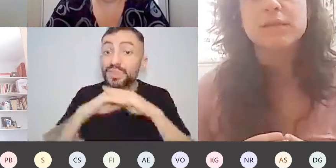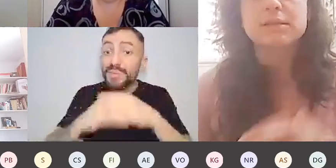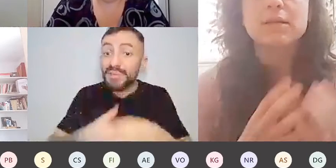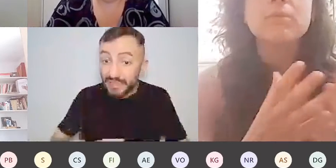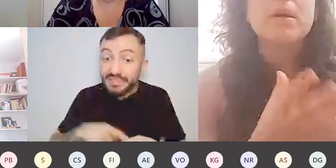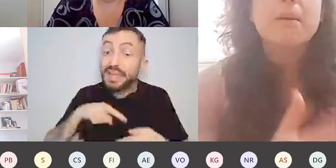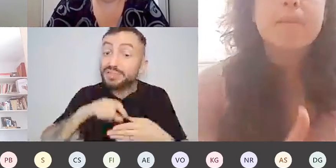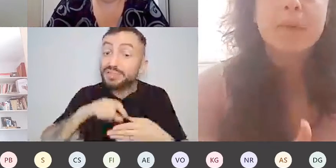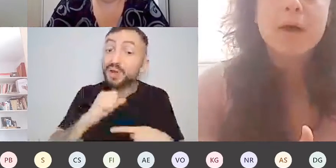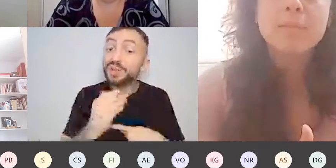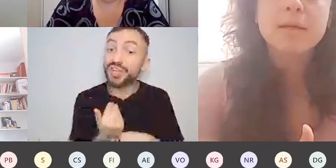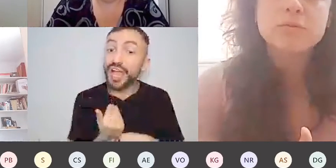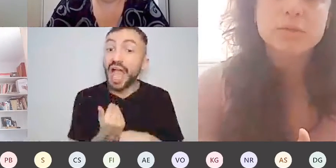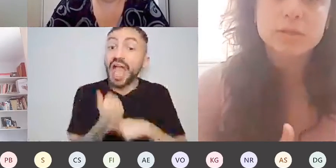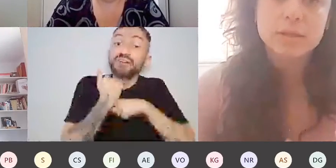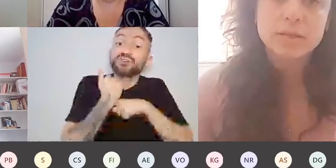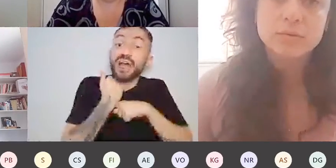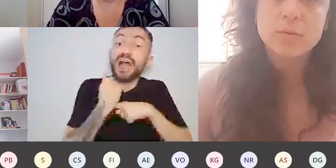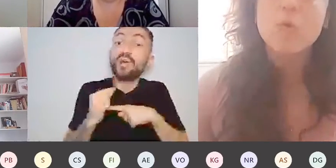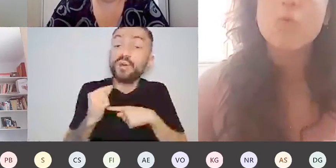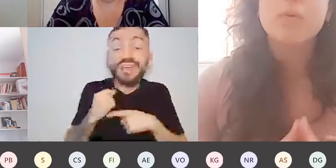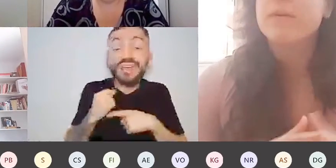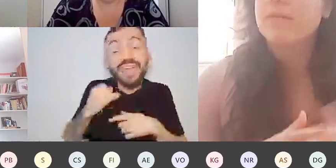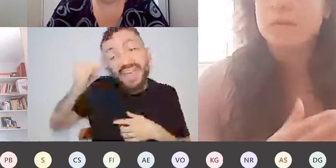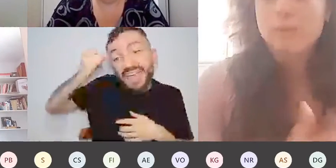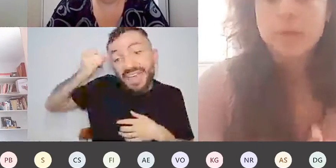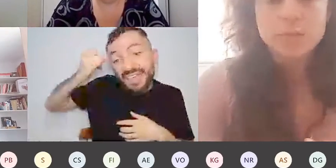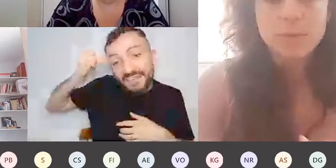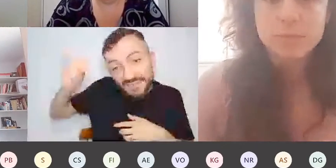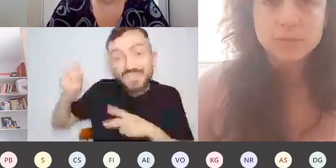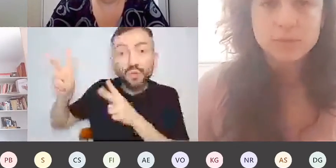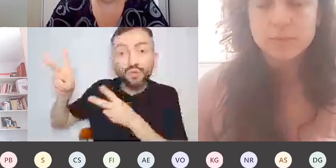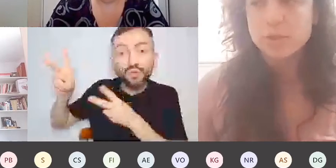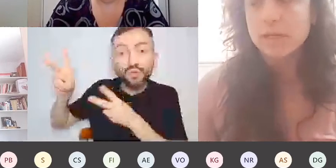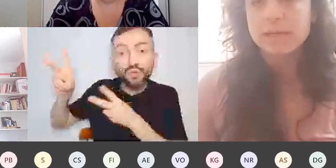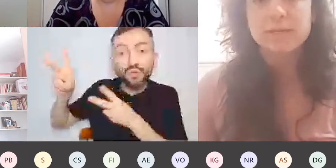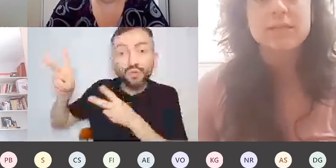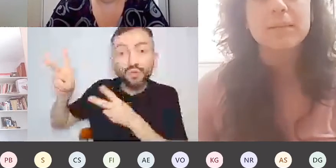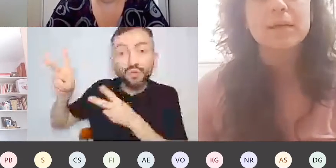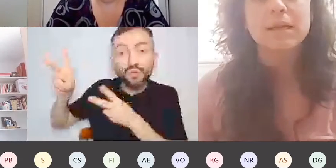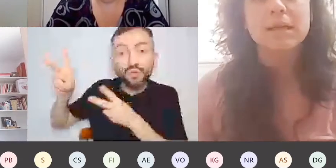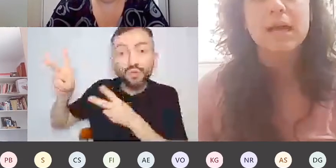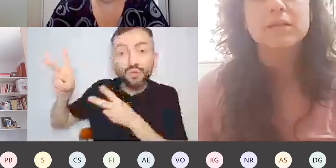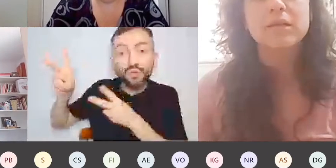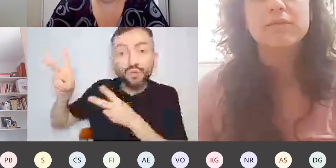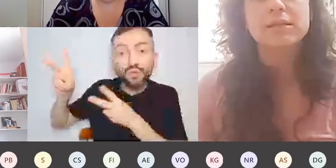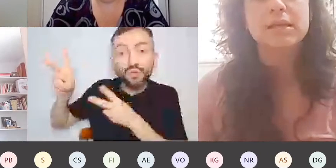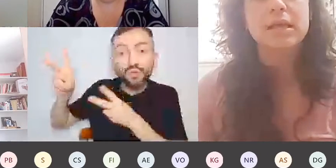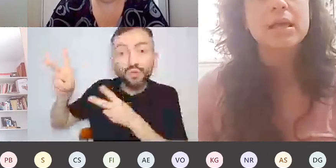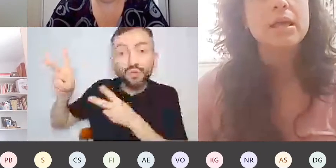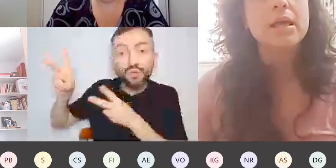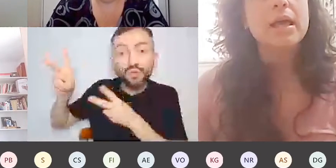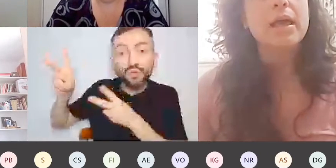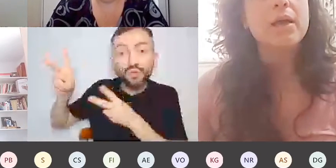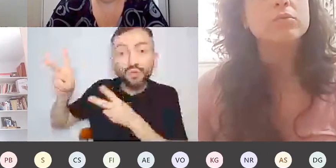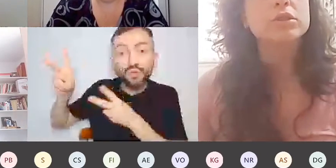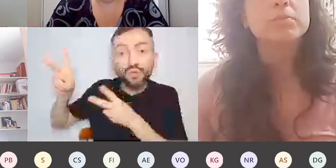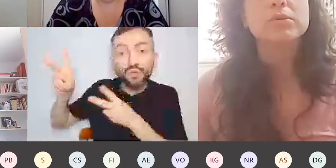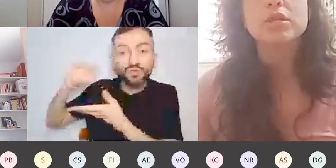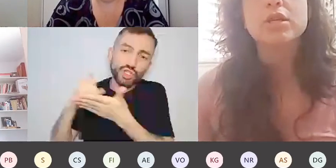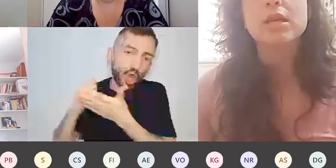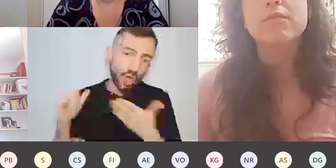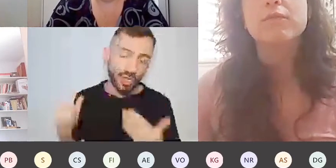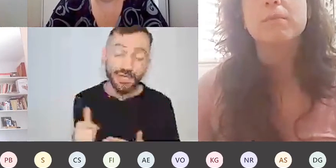de motivação para uma redução de danos ou, eventualmente, uma promoção de abstinência. Vai ser a maternidade que vai ser